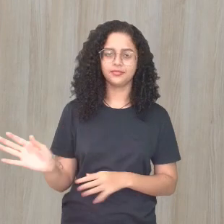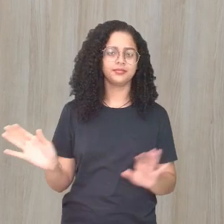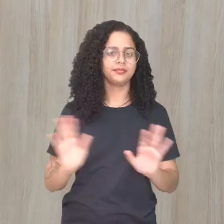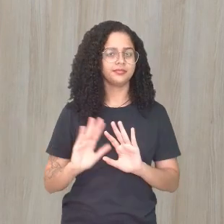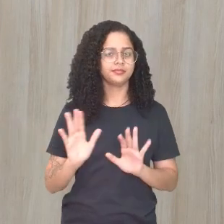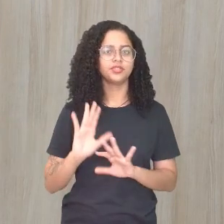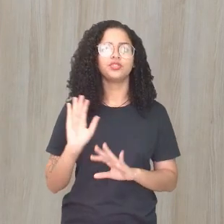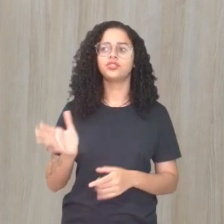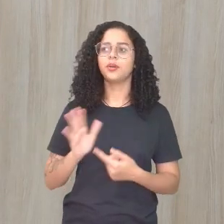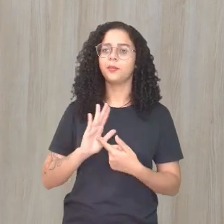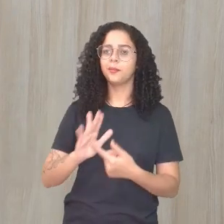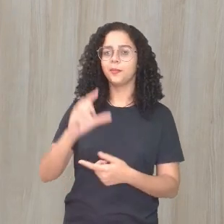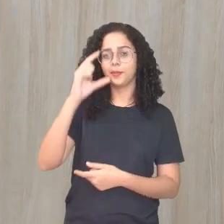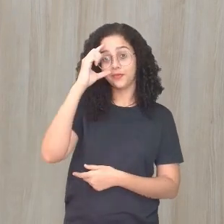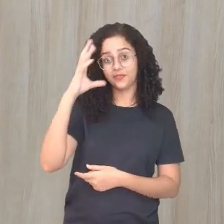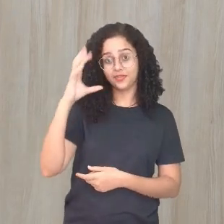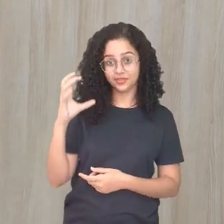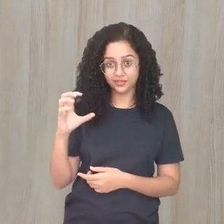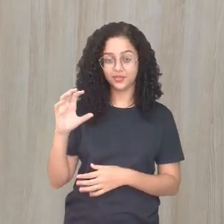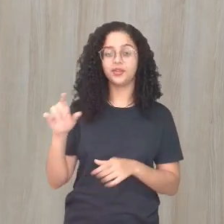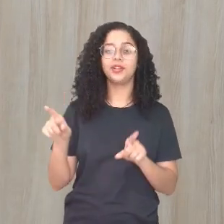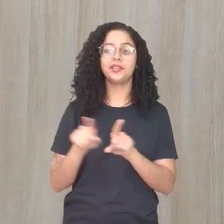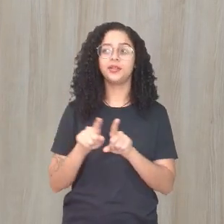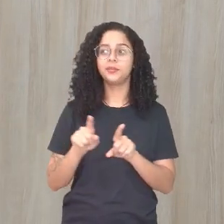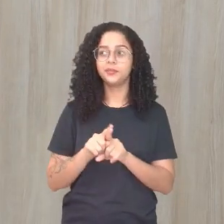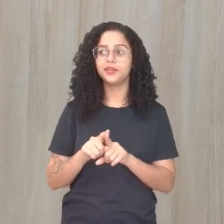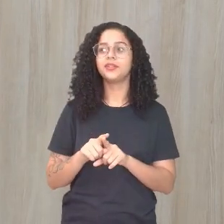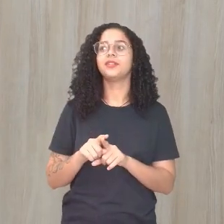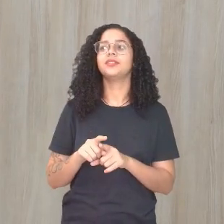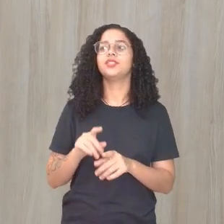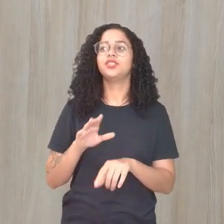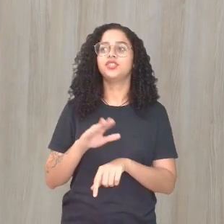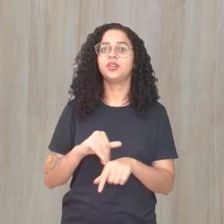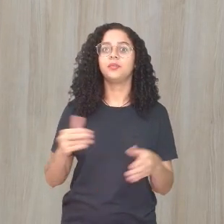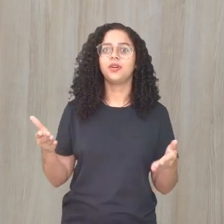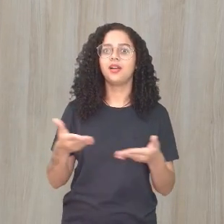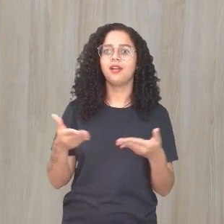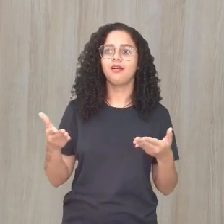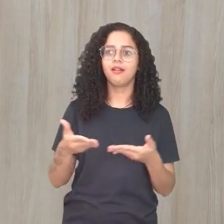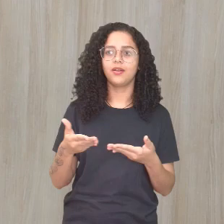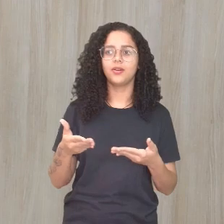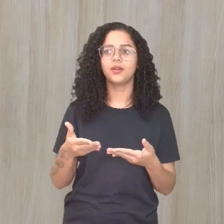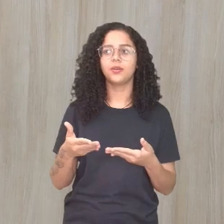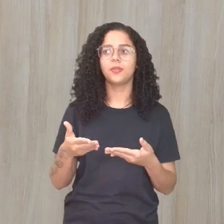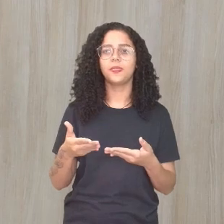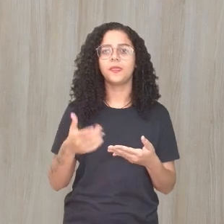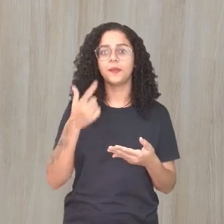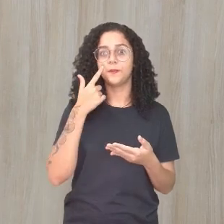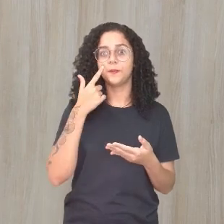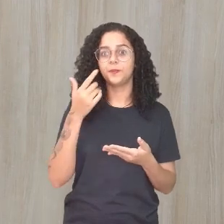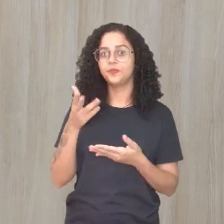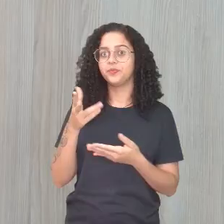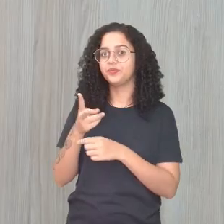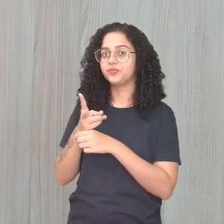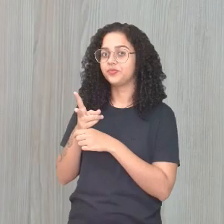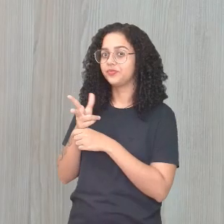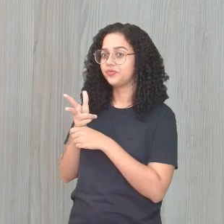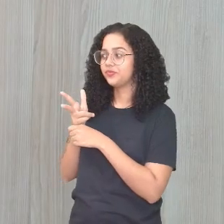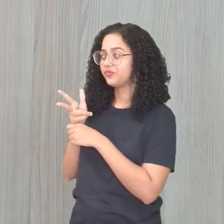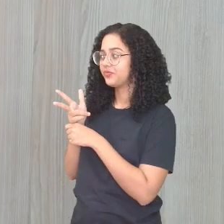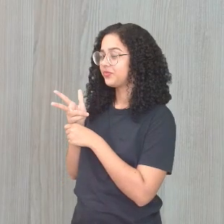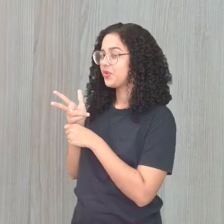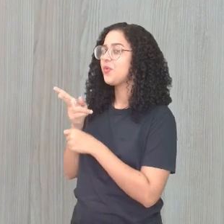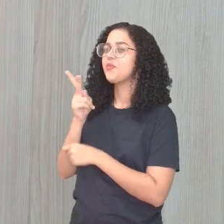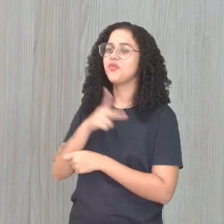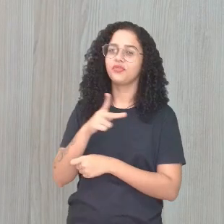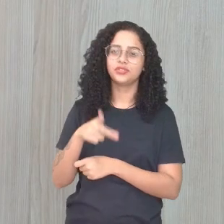já apresentei aí Vitória e chamar aqui, ó, a close nele, produção, close nele, nosso